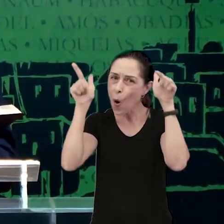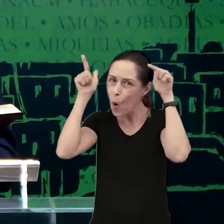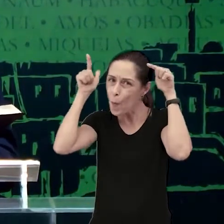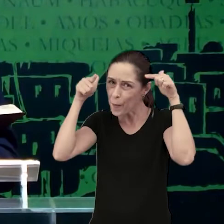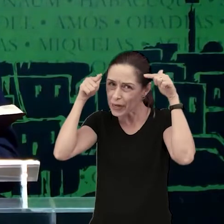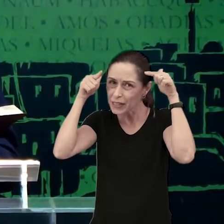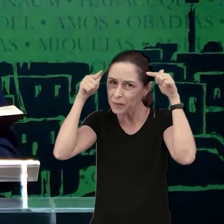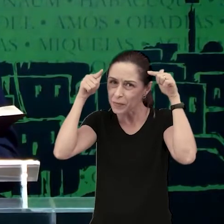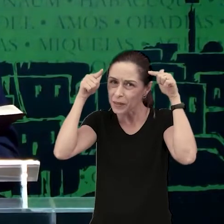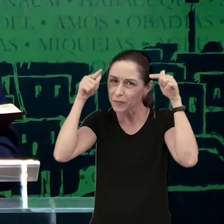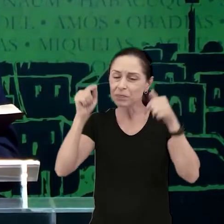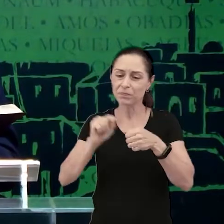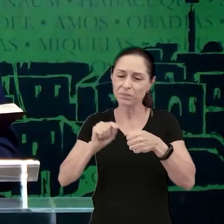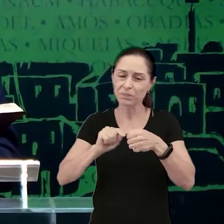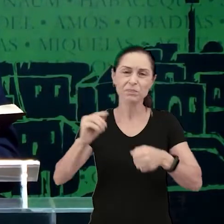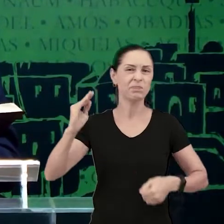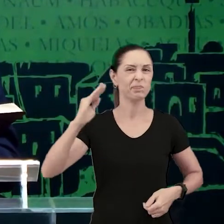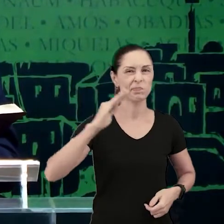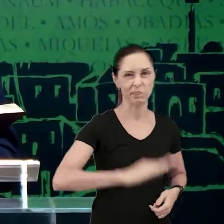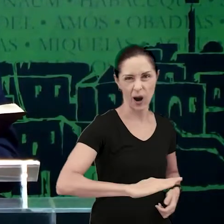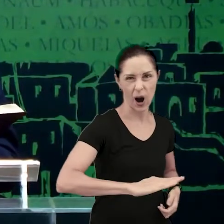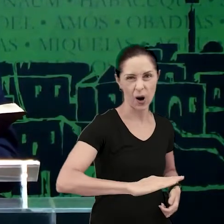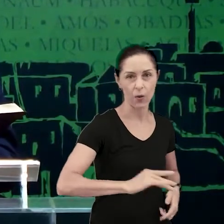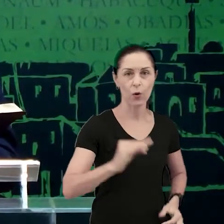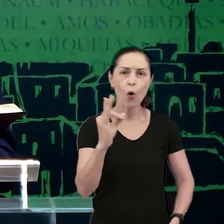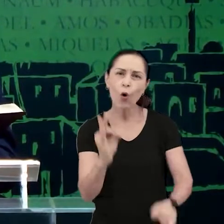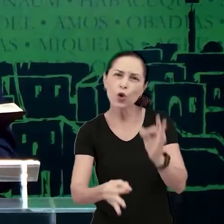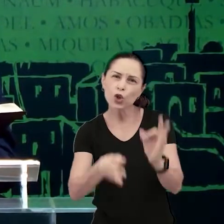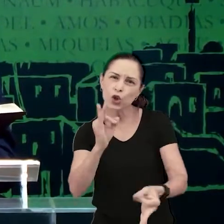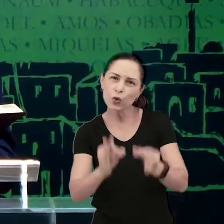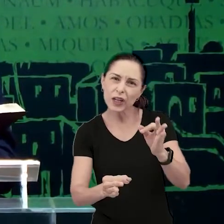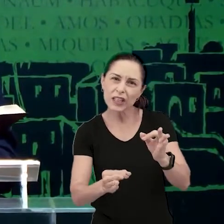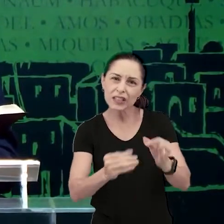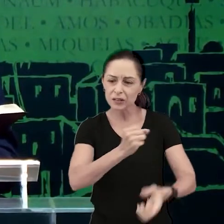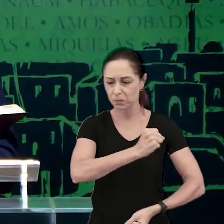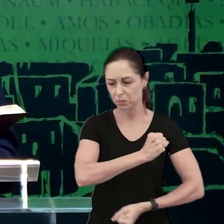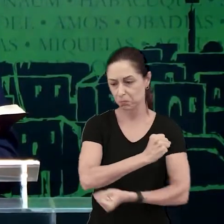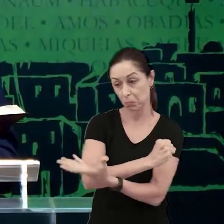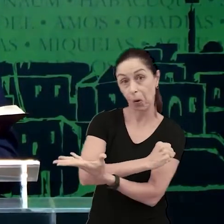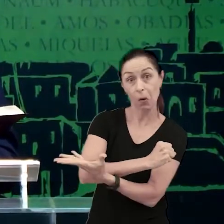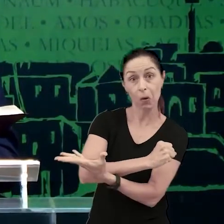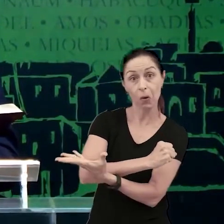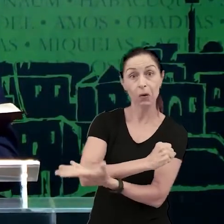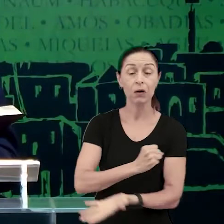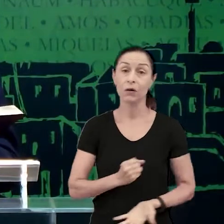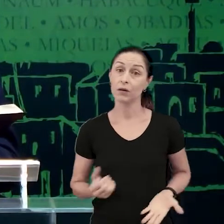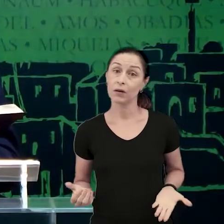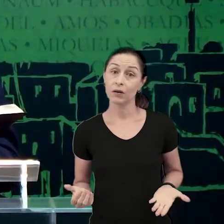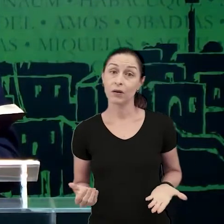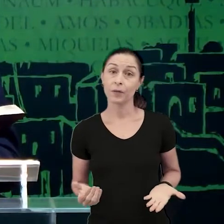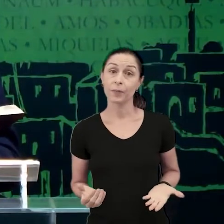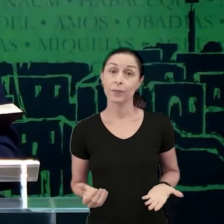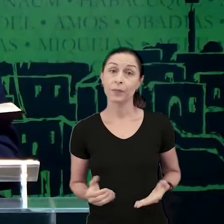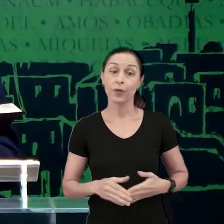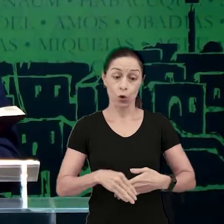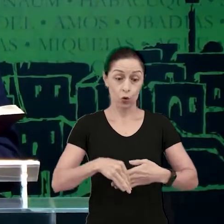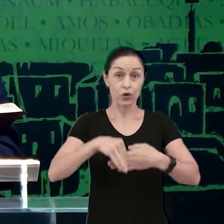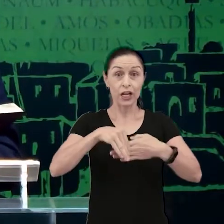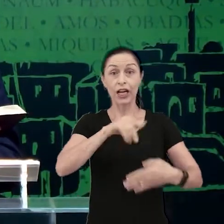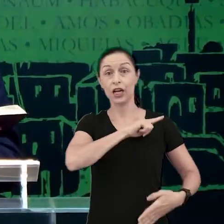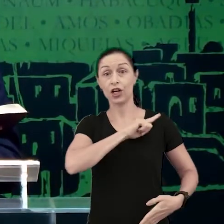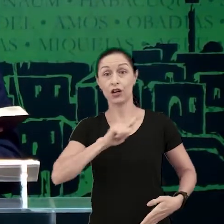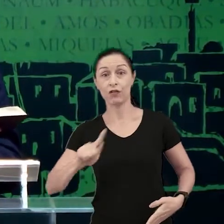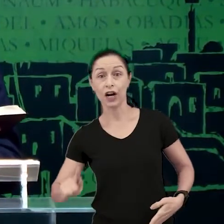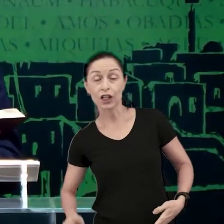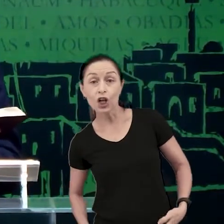exige condenação, o poder judiciário, o juiz, aceita suborno, o grande, aquele